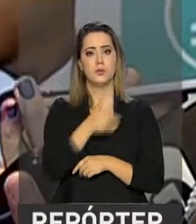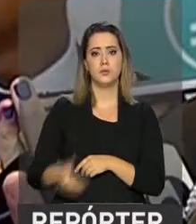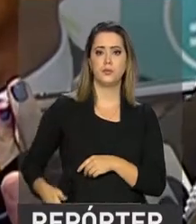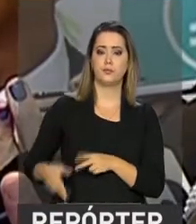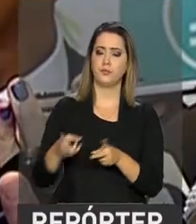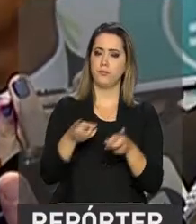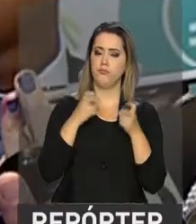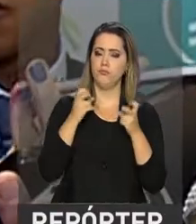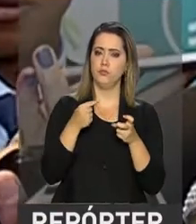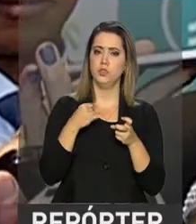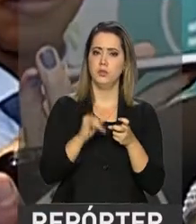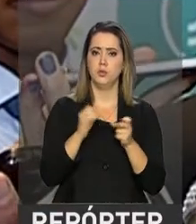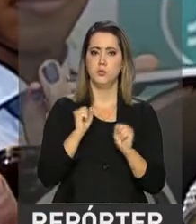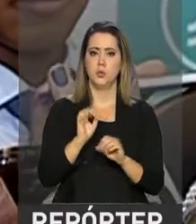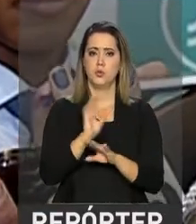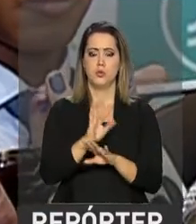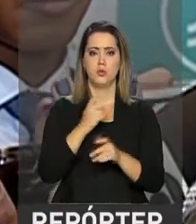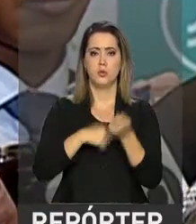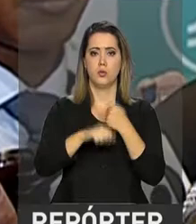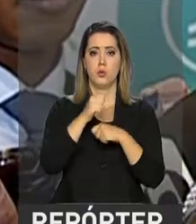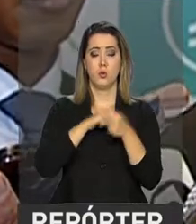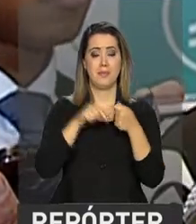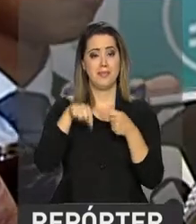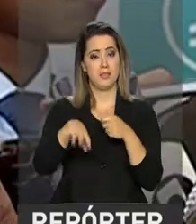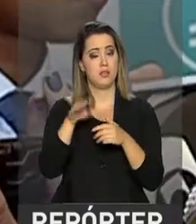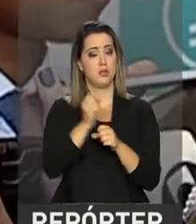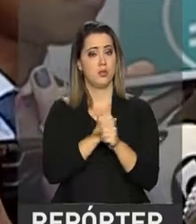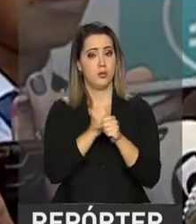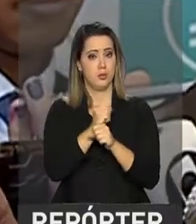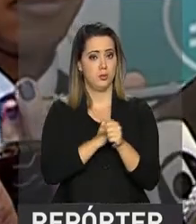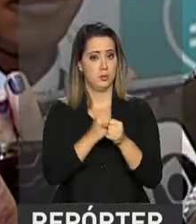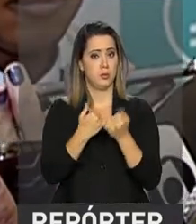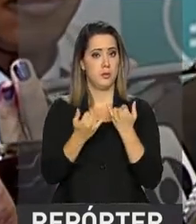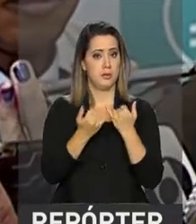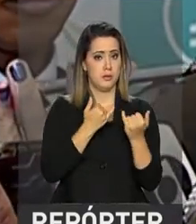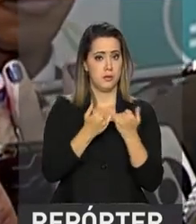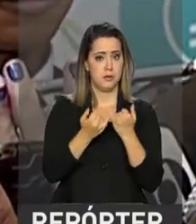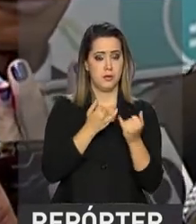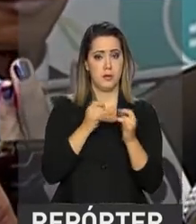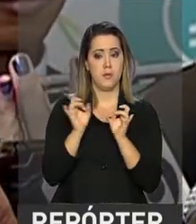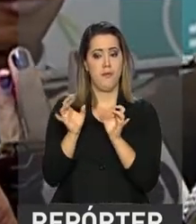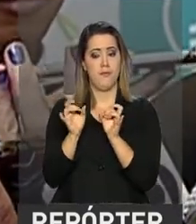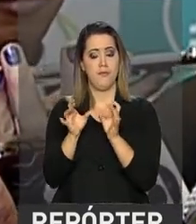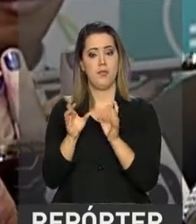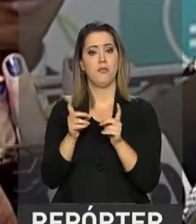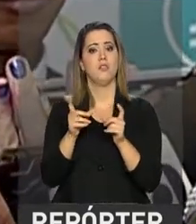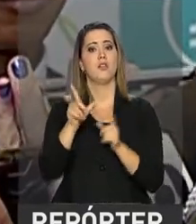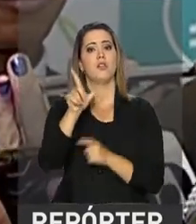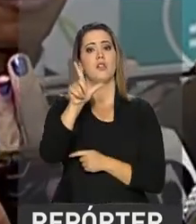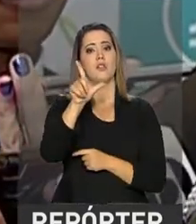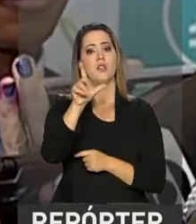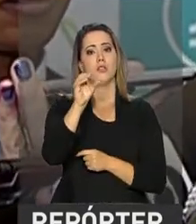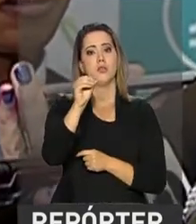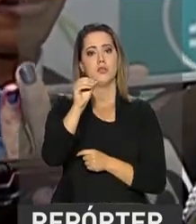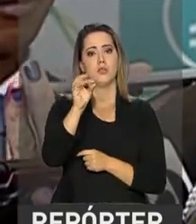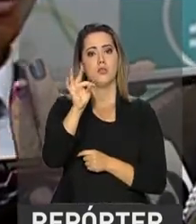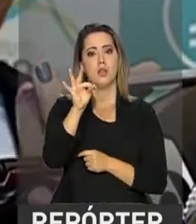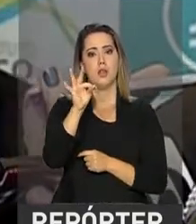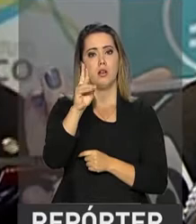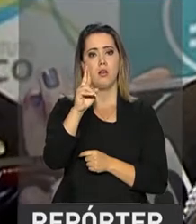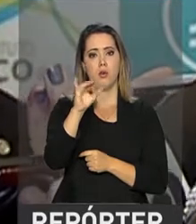que têm um impacto na economia ainda este ano como a desestatização da loteca ex a loteria instantânea